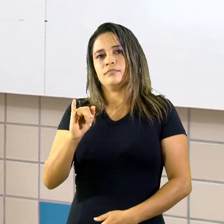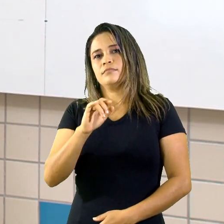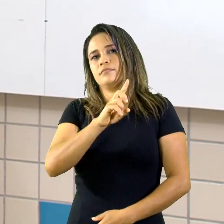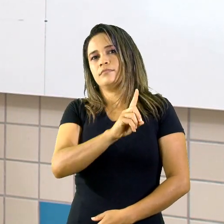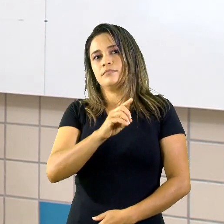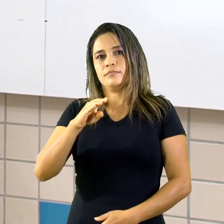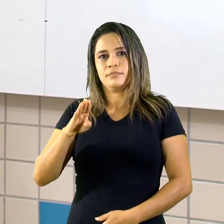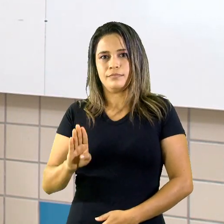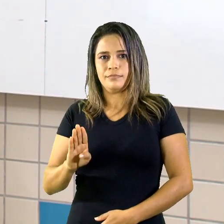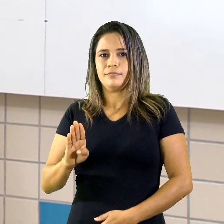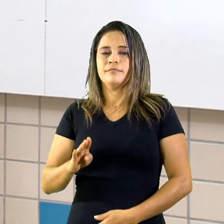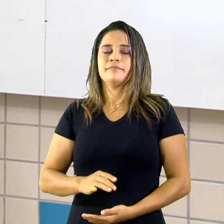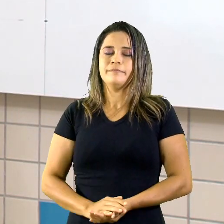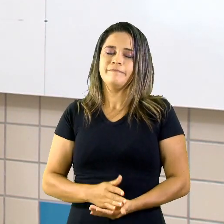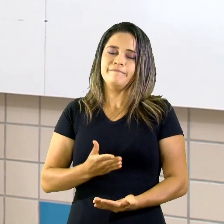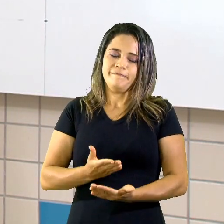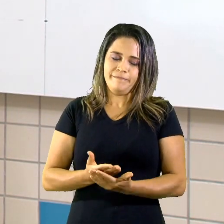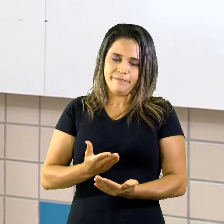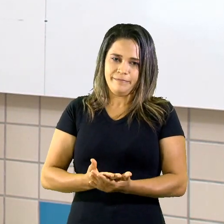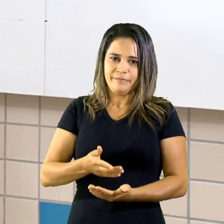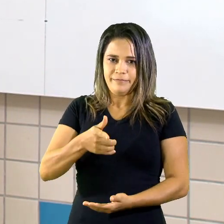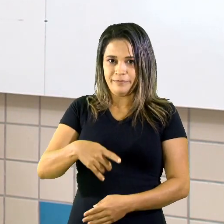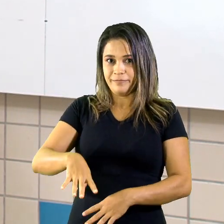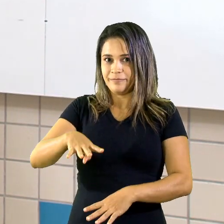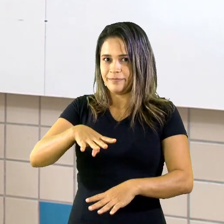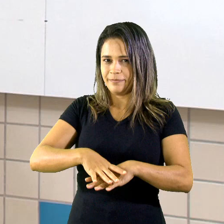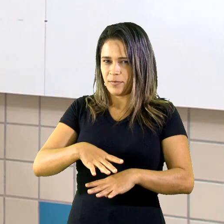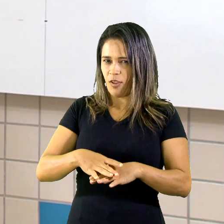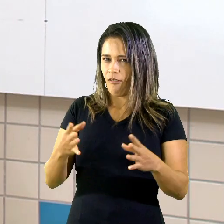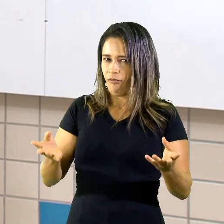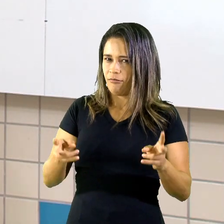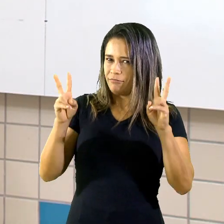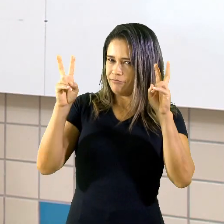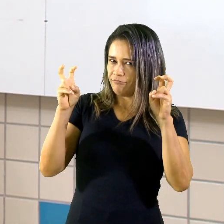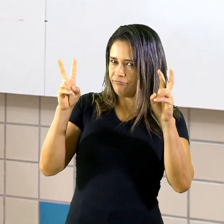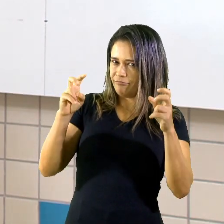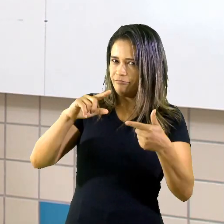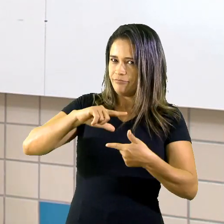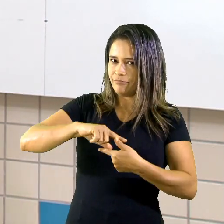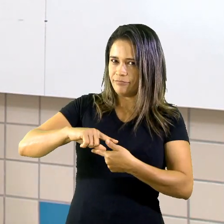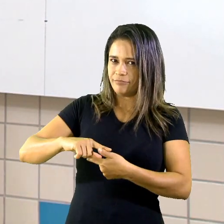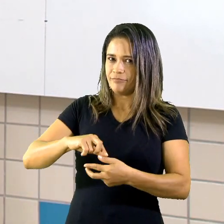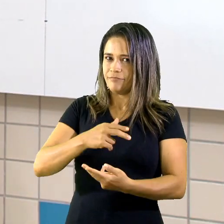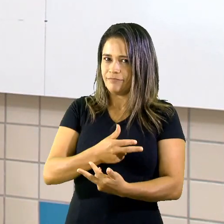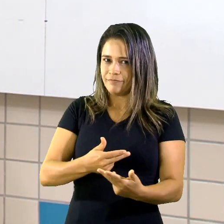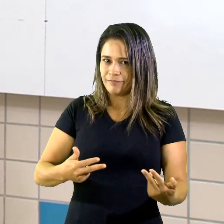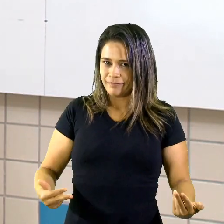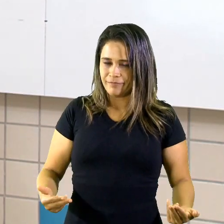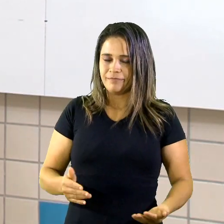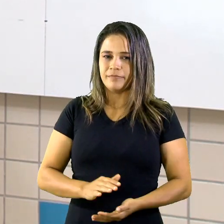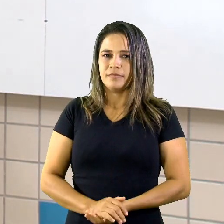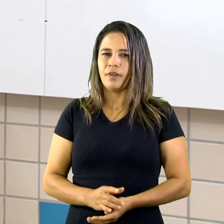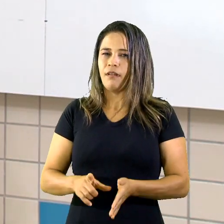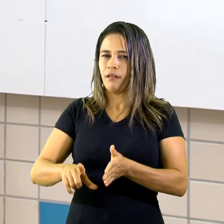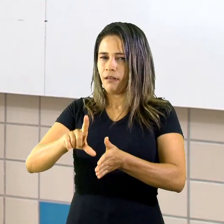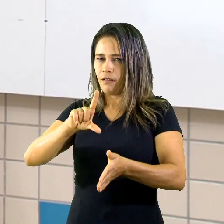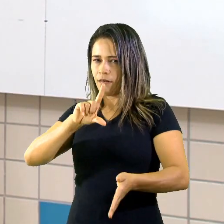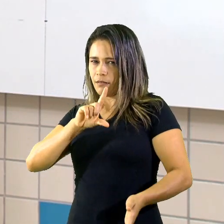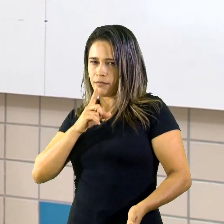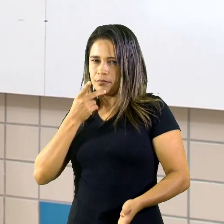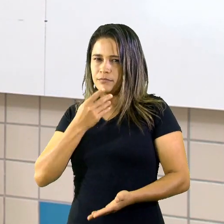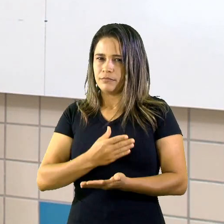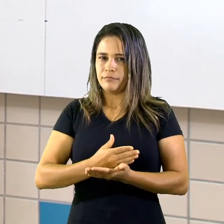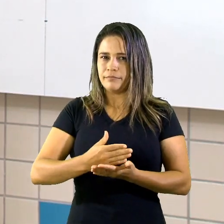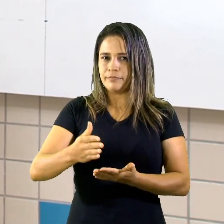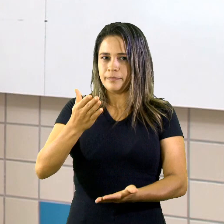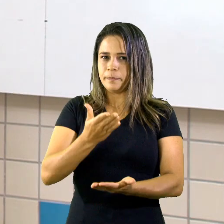reunido aqui para mais uma aula de matemática. Hoje nós vamos falar sobre figuras geométricas. Só que antes da gente começar a nossa aula, eu queria dar aqueles recadinhos de sempre